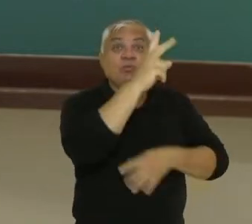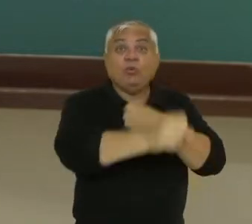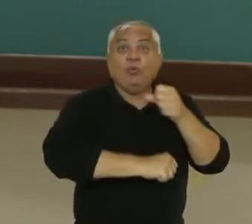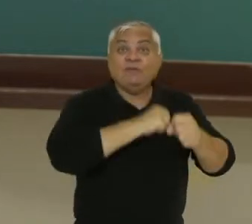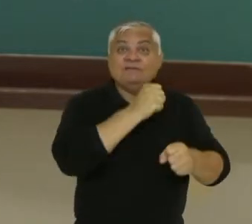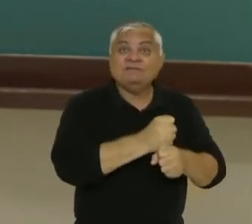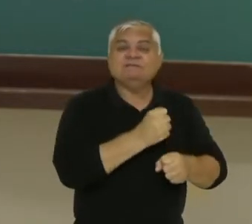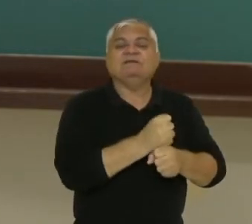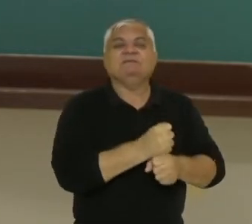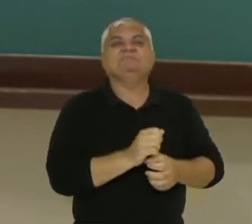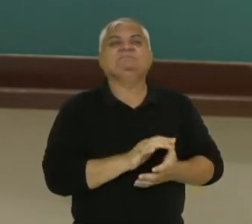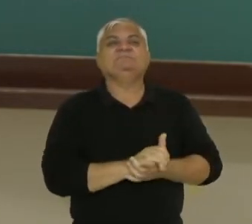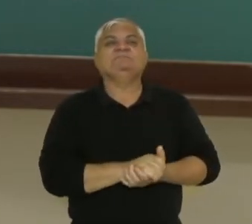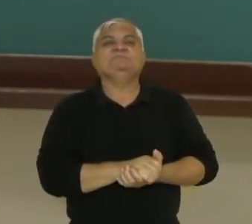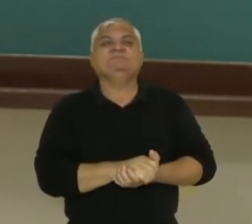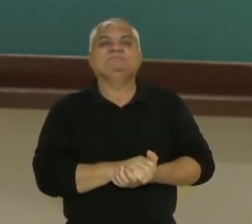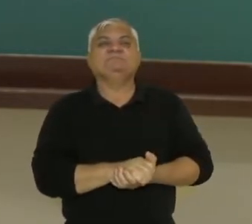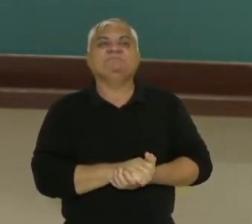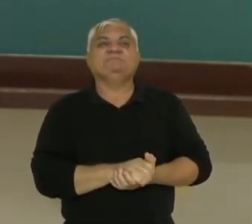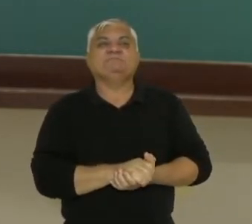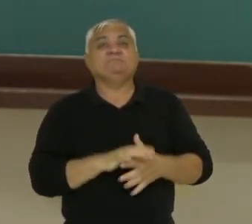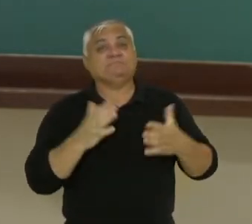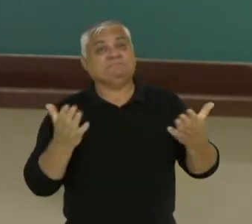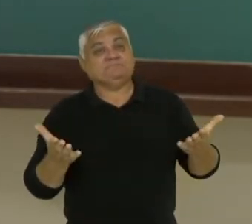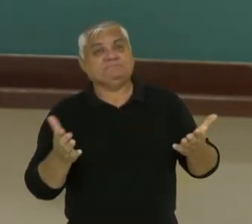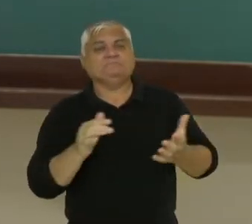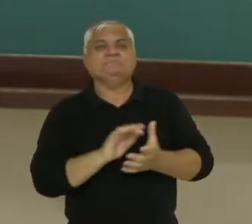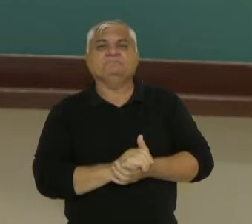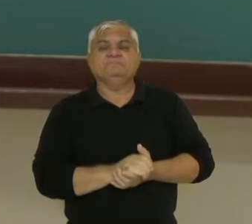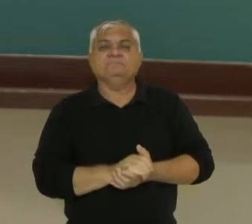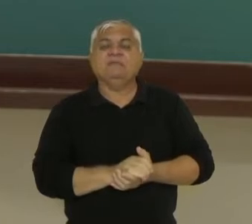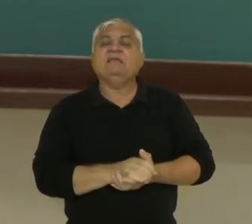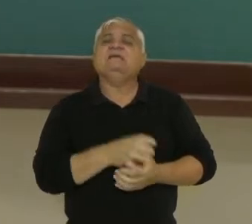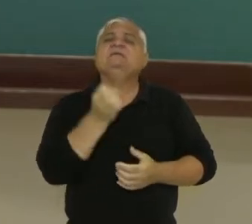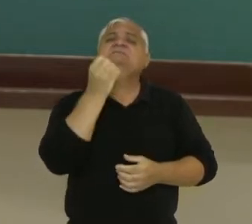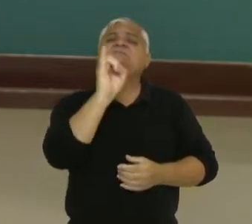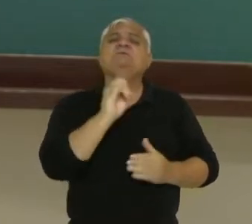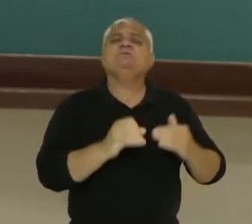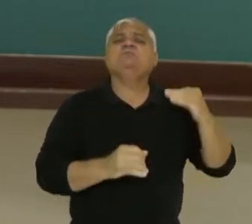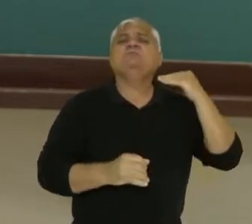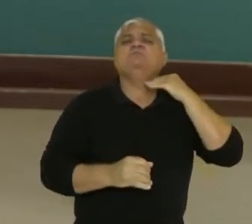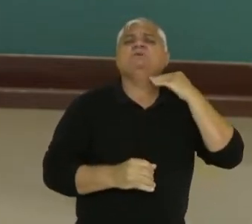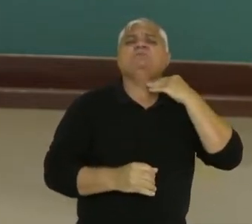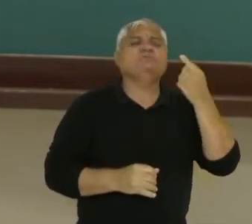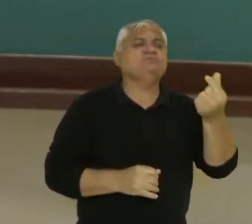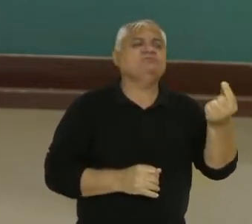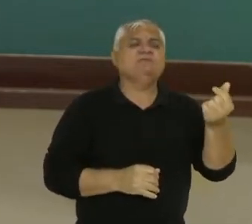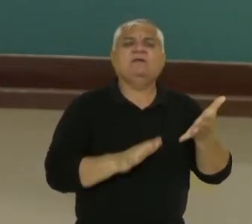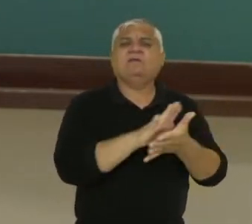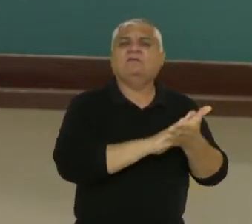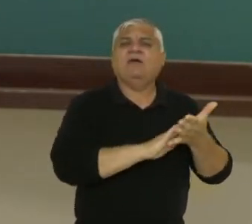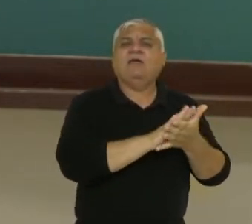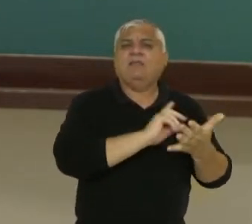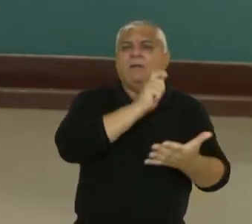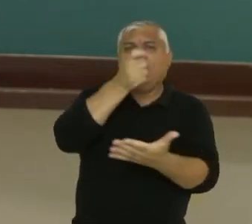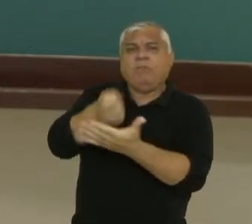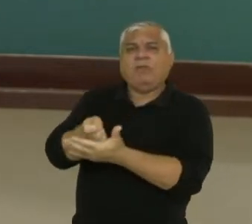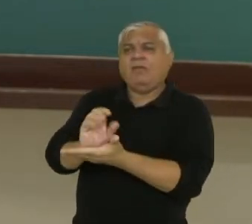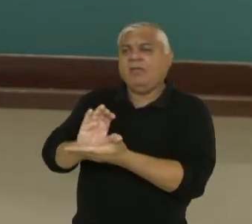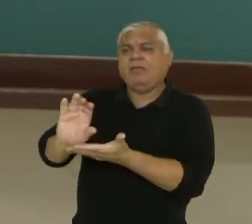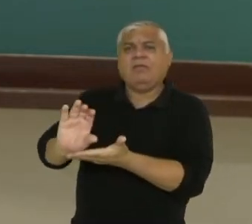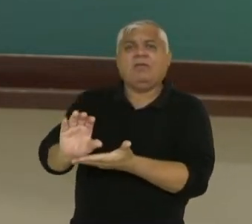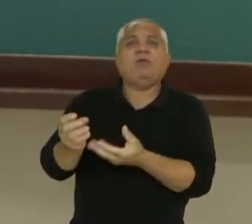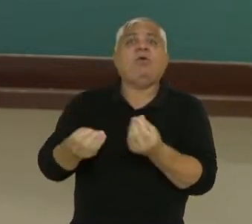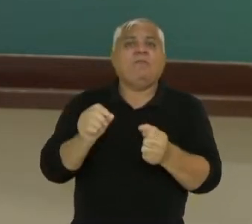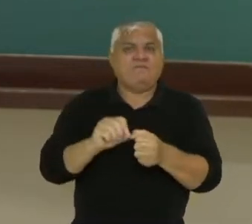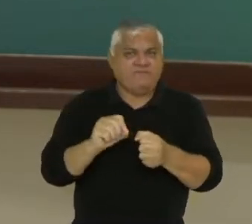sistema bancário. Então, e se o banco não tiver o dinheiro em dia, naquele dia que ele precisa, o que